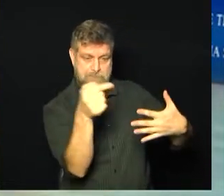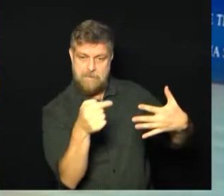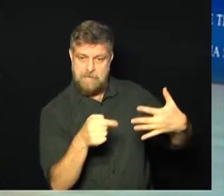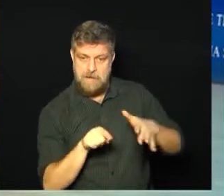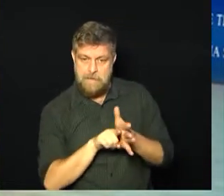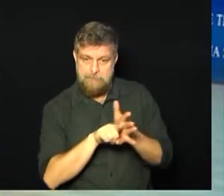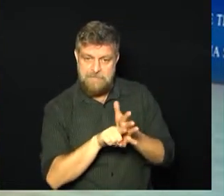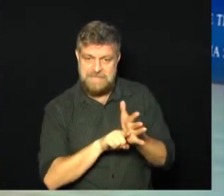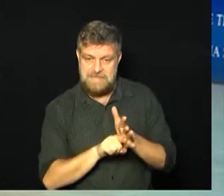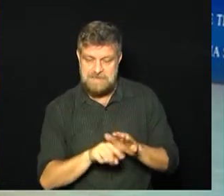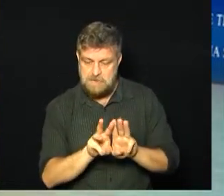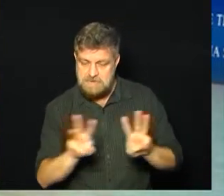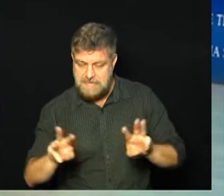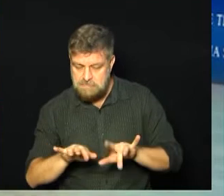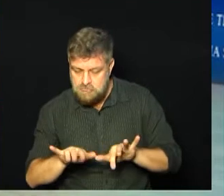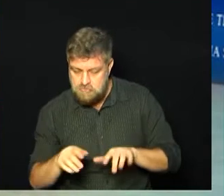encontra em